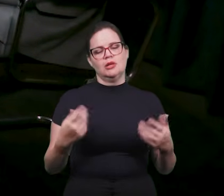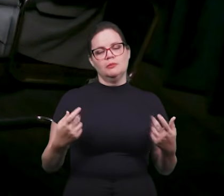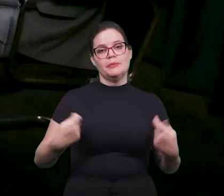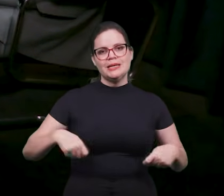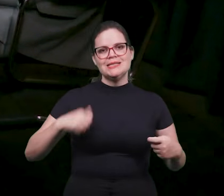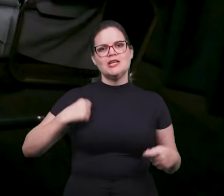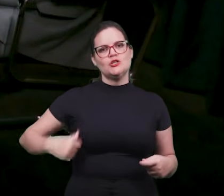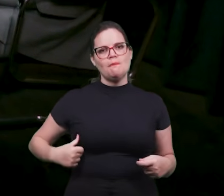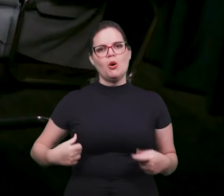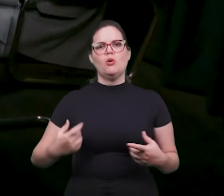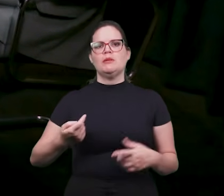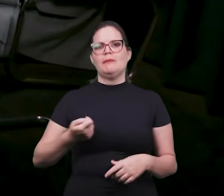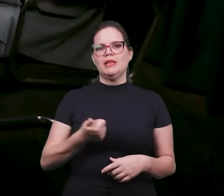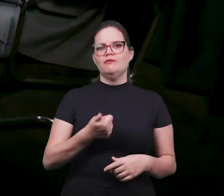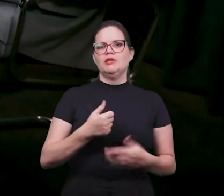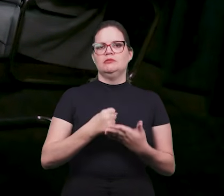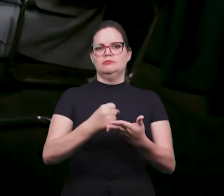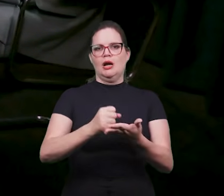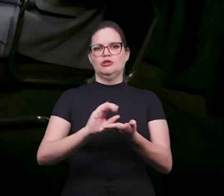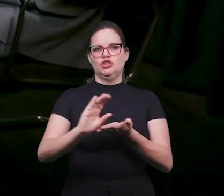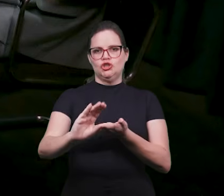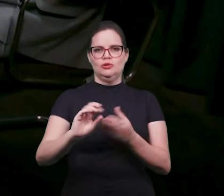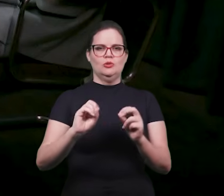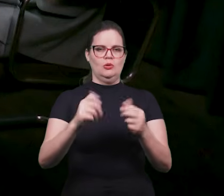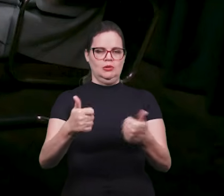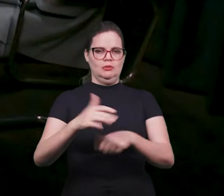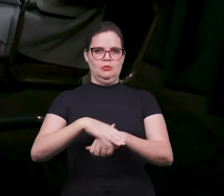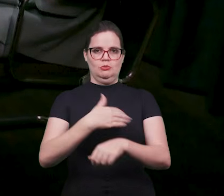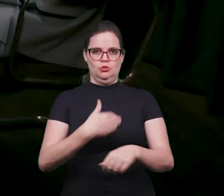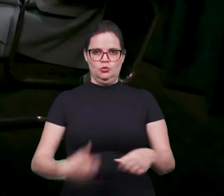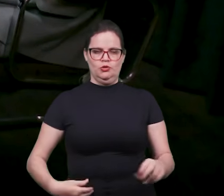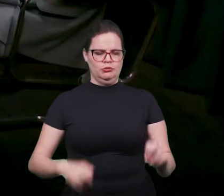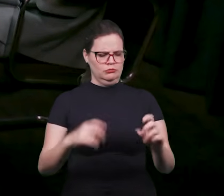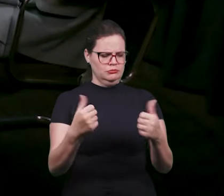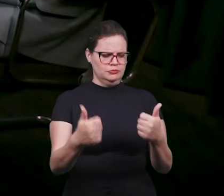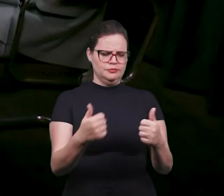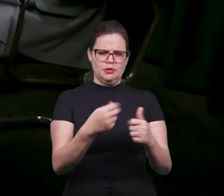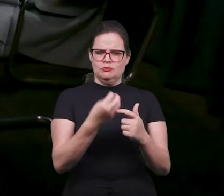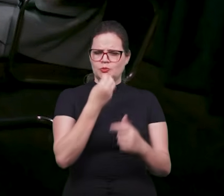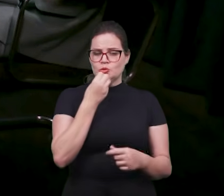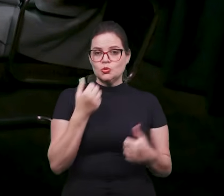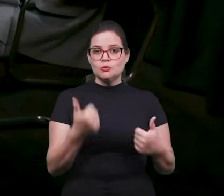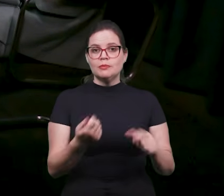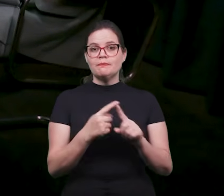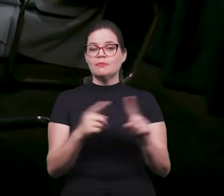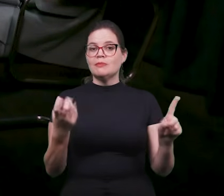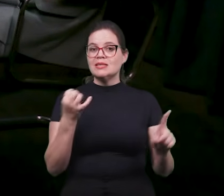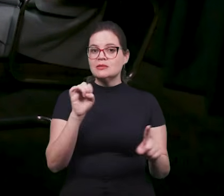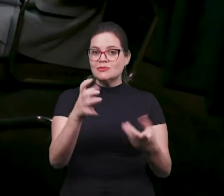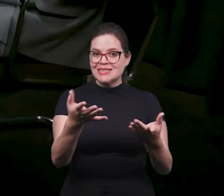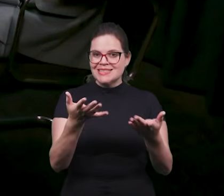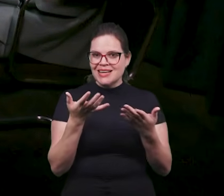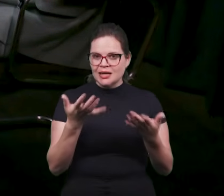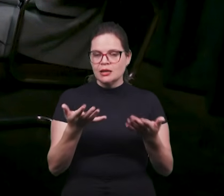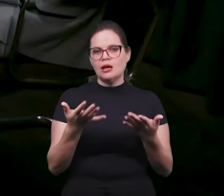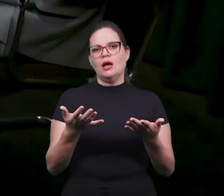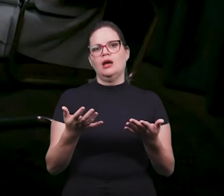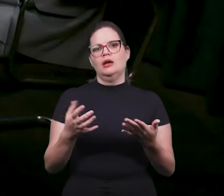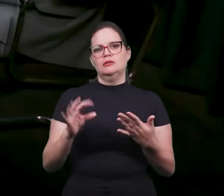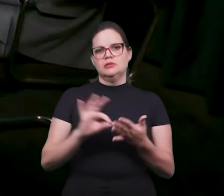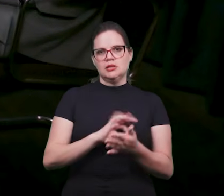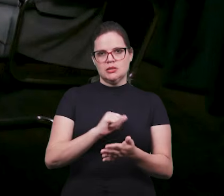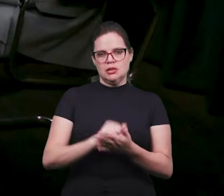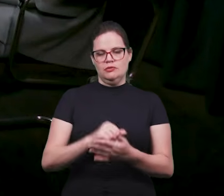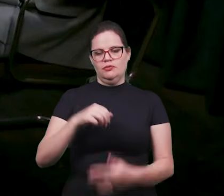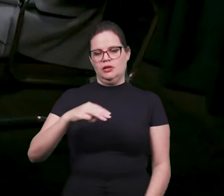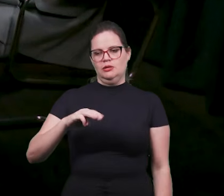de bolsas de benefícios assistenciais. Mas se você quer se formalizar e ter essa atividade, não é incompatível essa